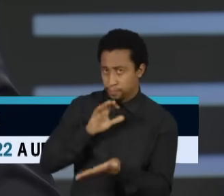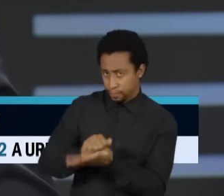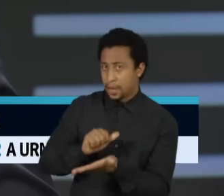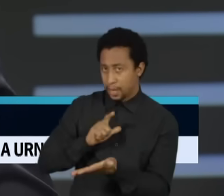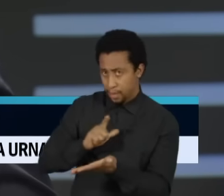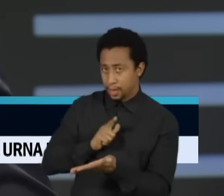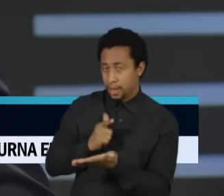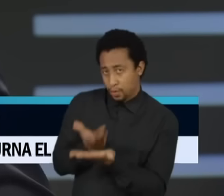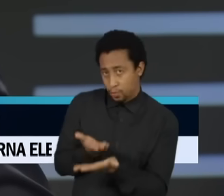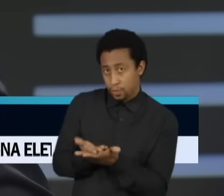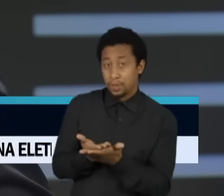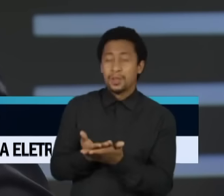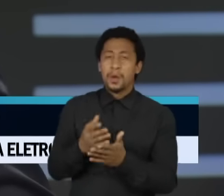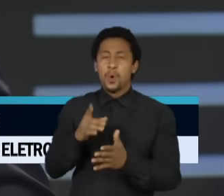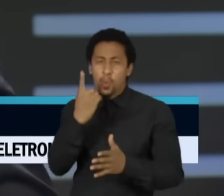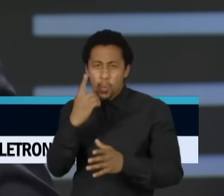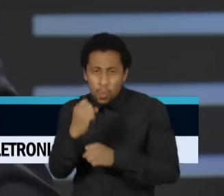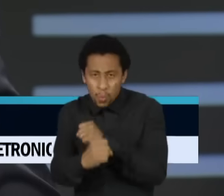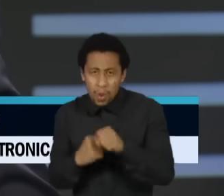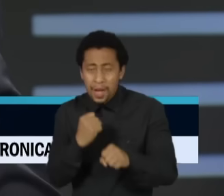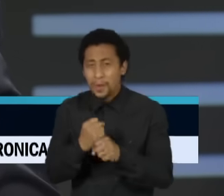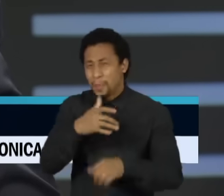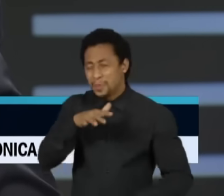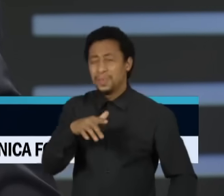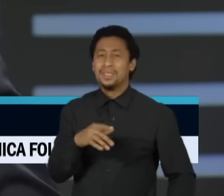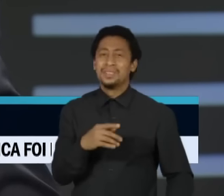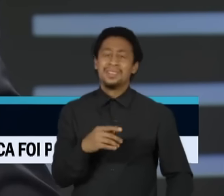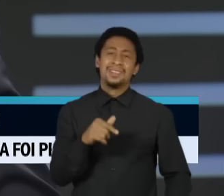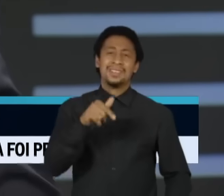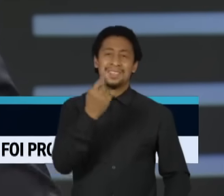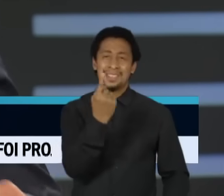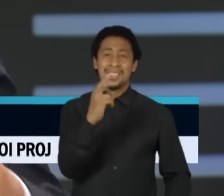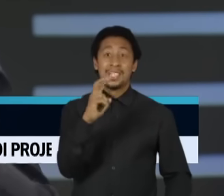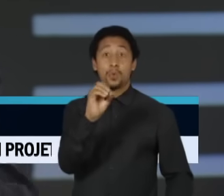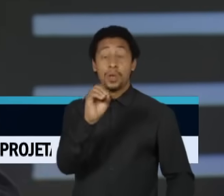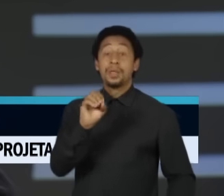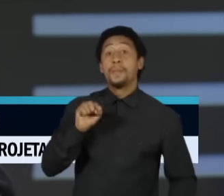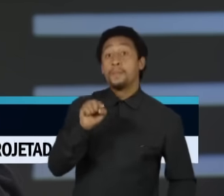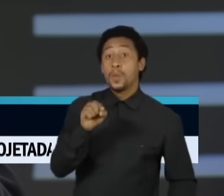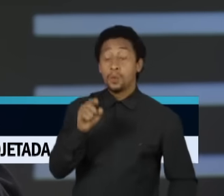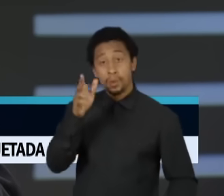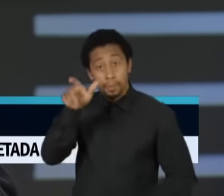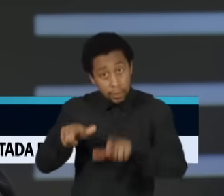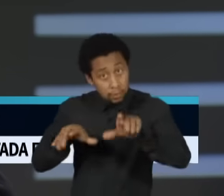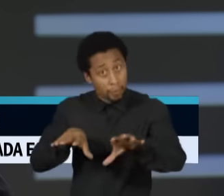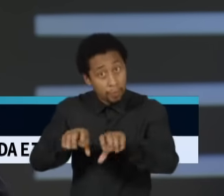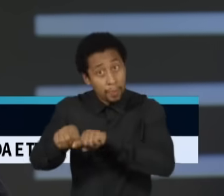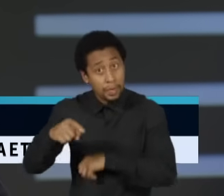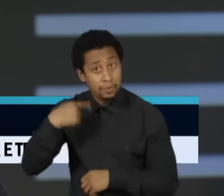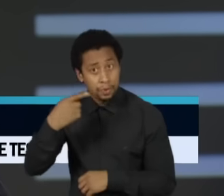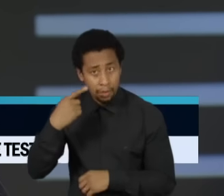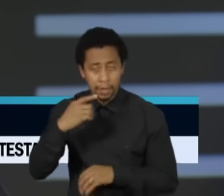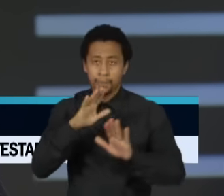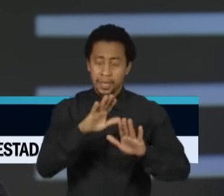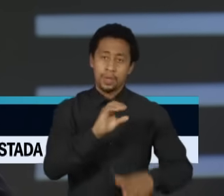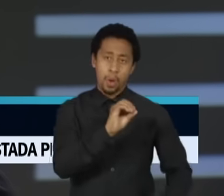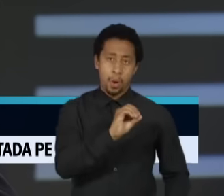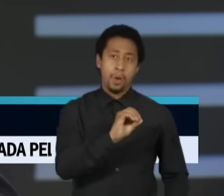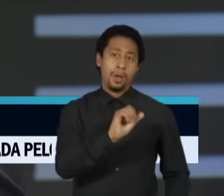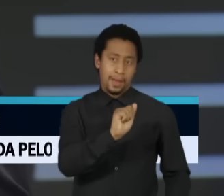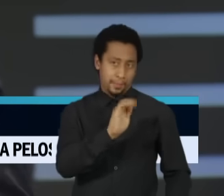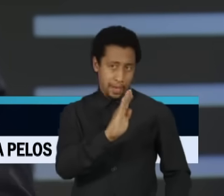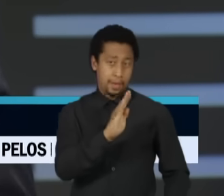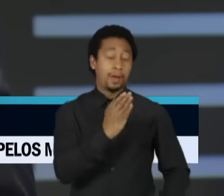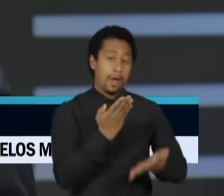150.000 formados. Desses 150.000, a OAB em média no histórico tem aprovado 20%,